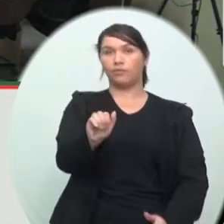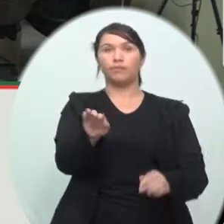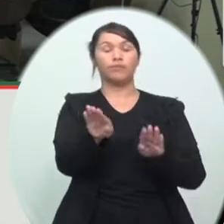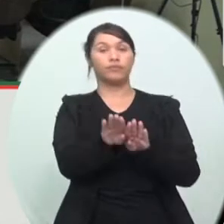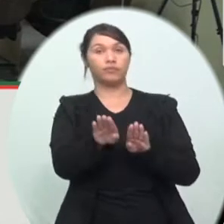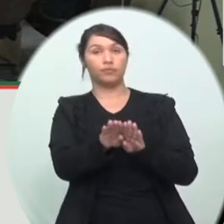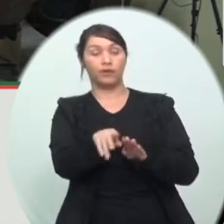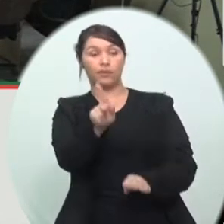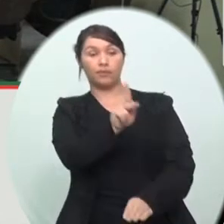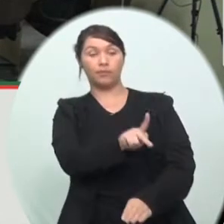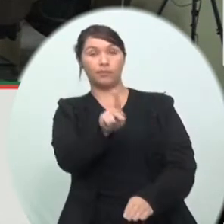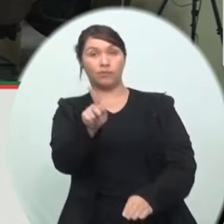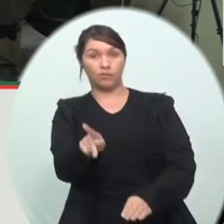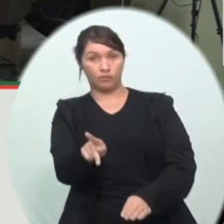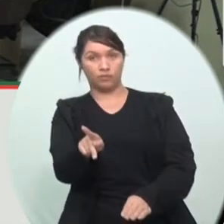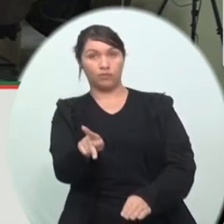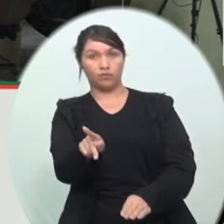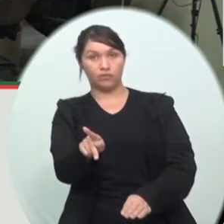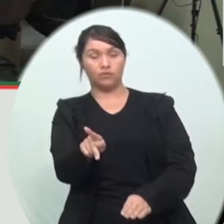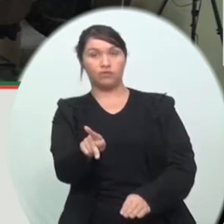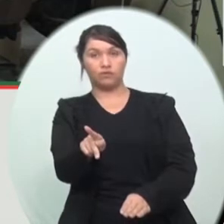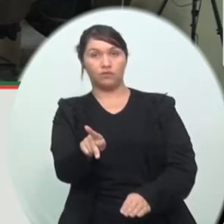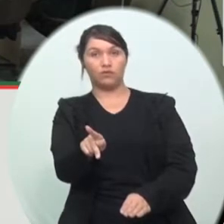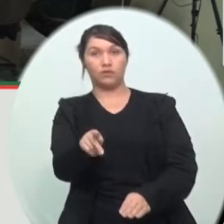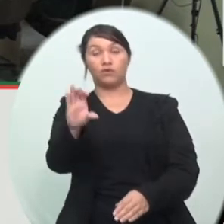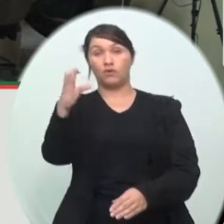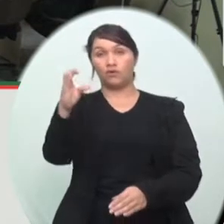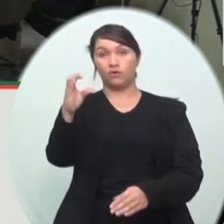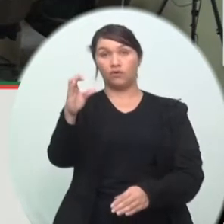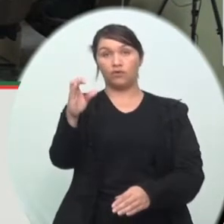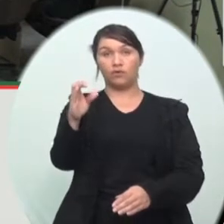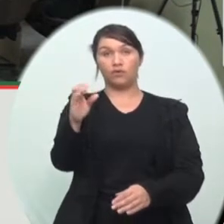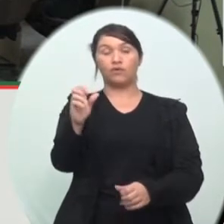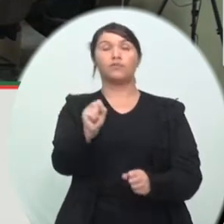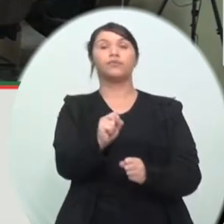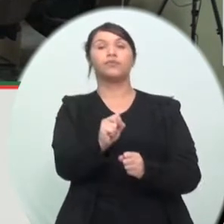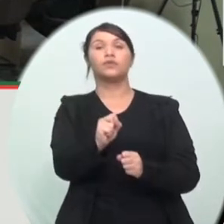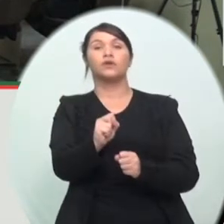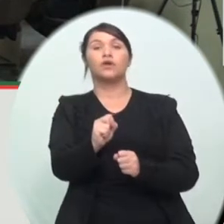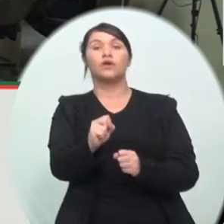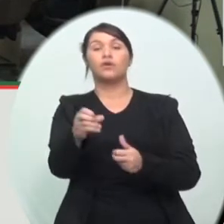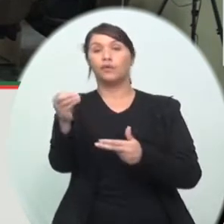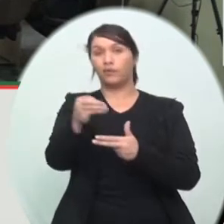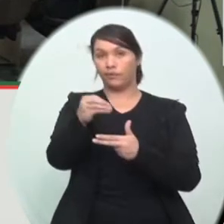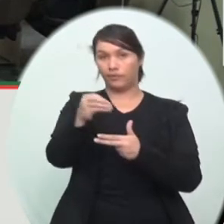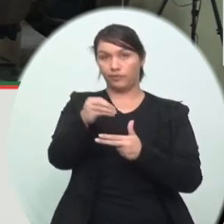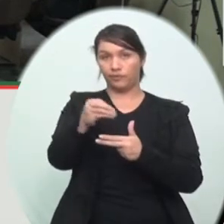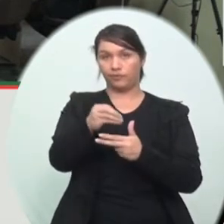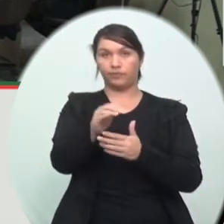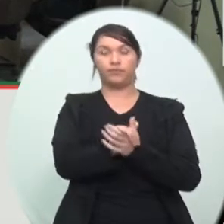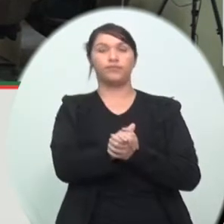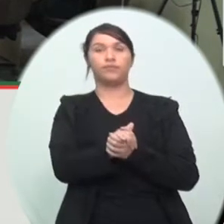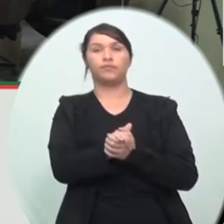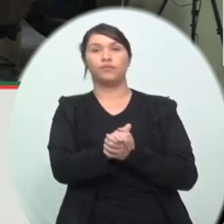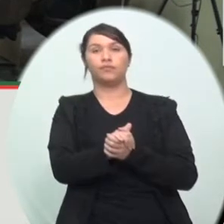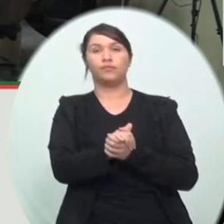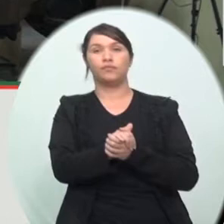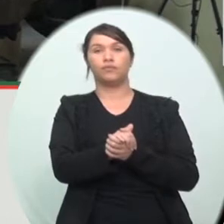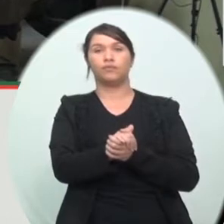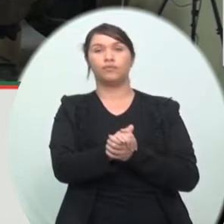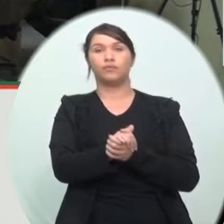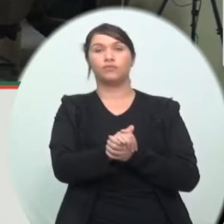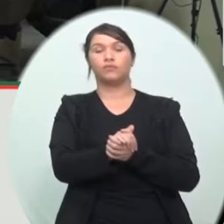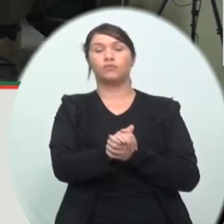e computação de jogos digitais da Unesc, Ana Cláudia Garcia Barbosa, professora e coordenadora de ciência e computação da